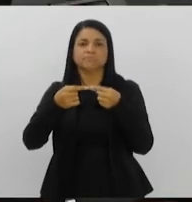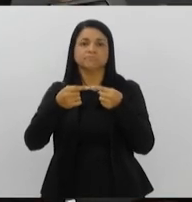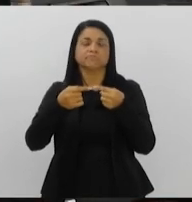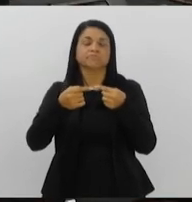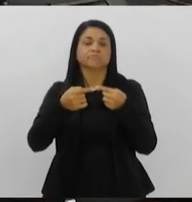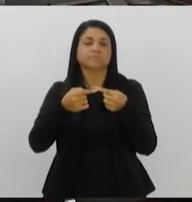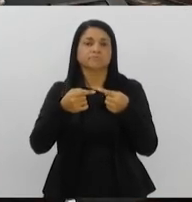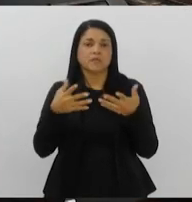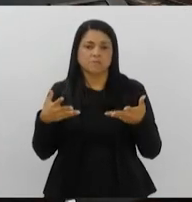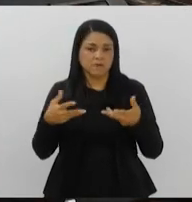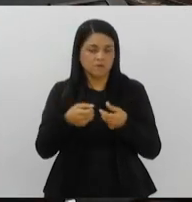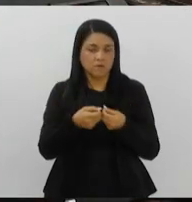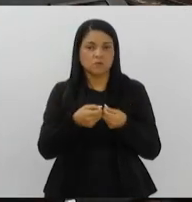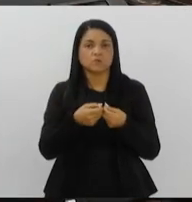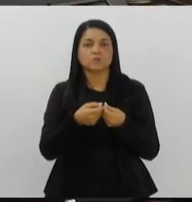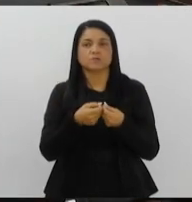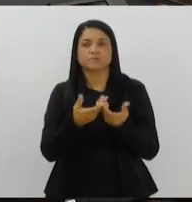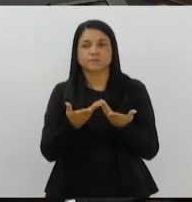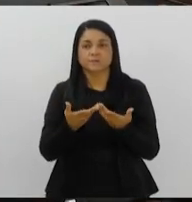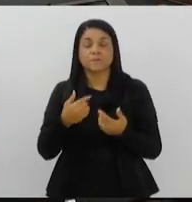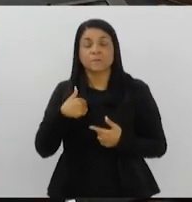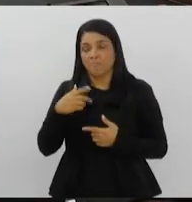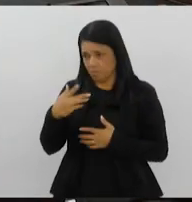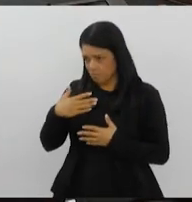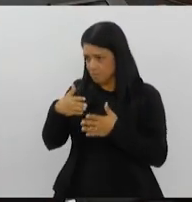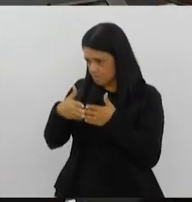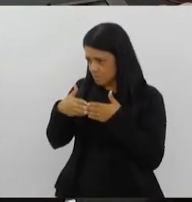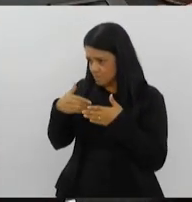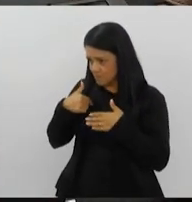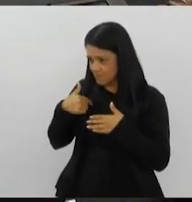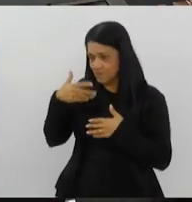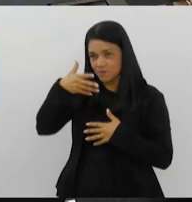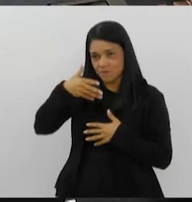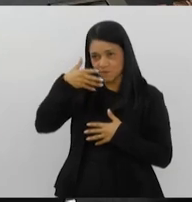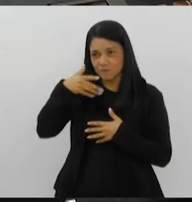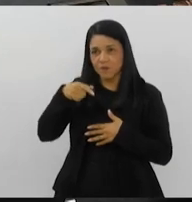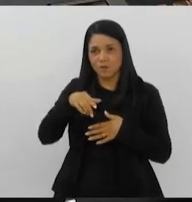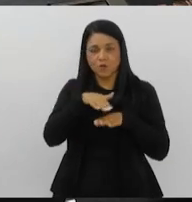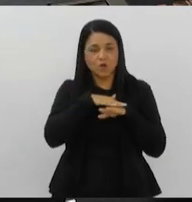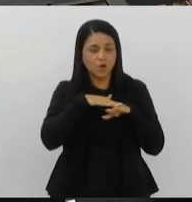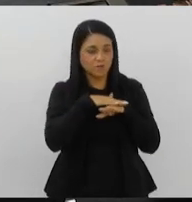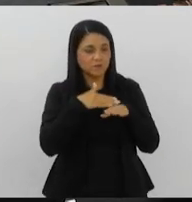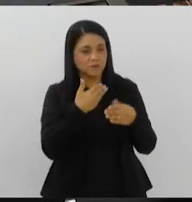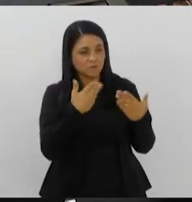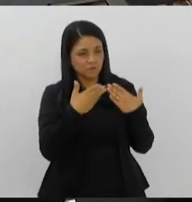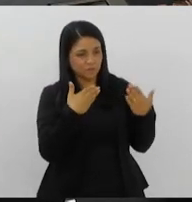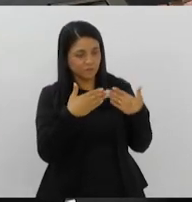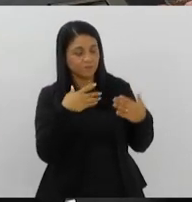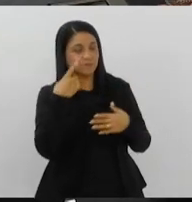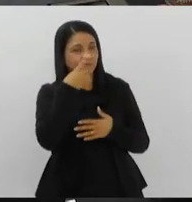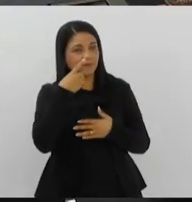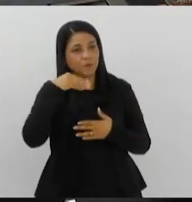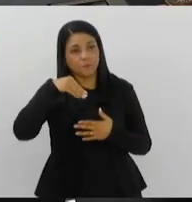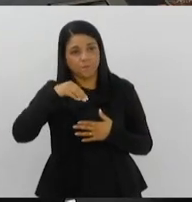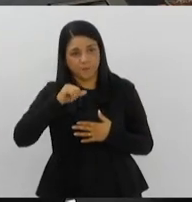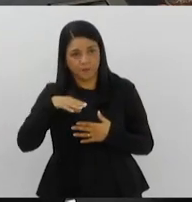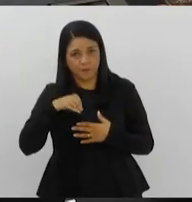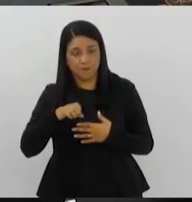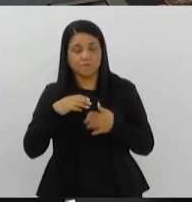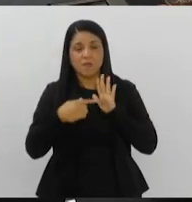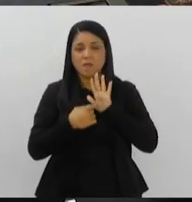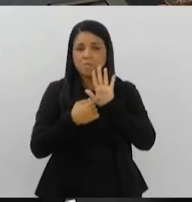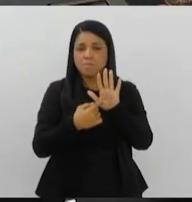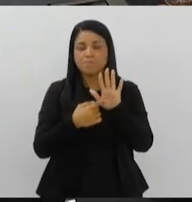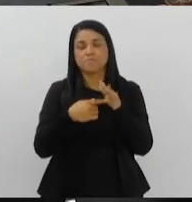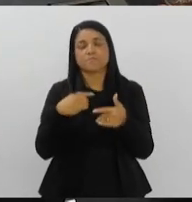parte, claro, professor Josemar? Eu aqui falava com o autor do projeto, o deputado Carlos Mink, da importância da apresentação